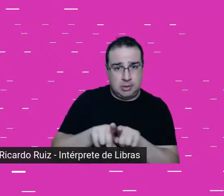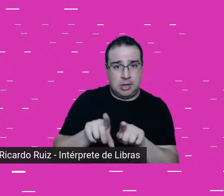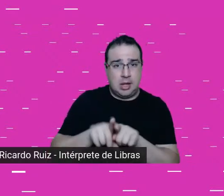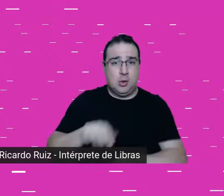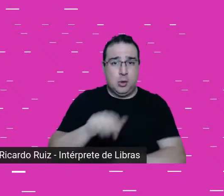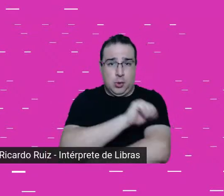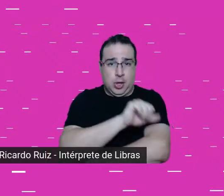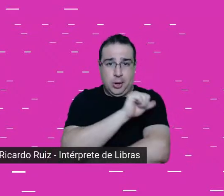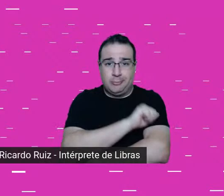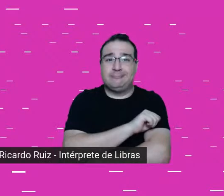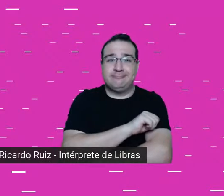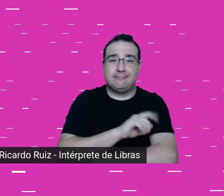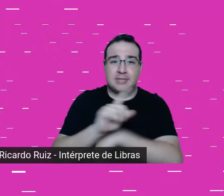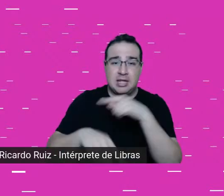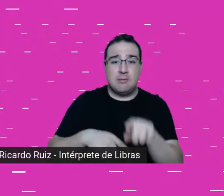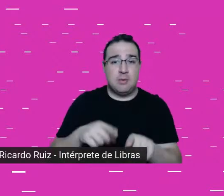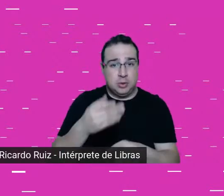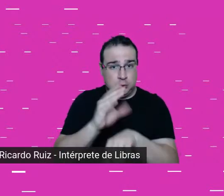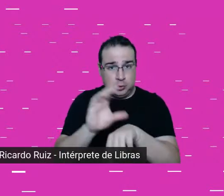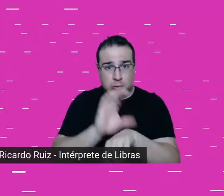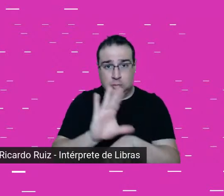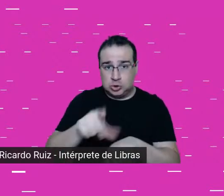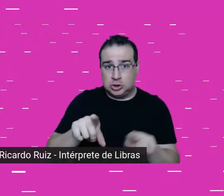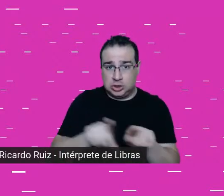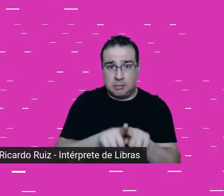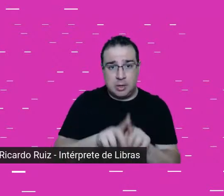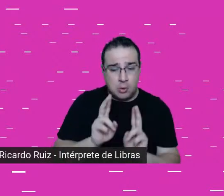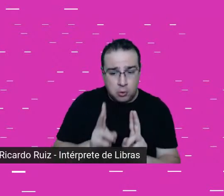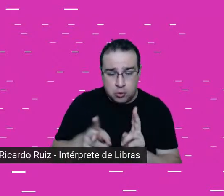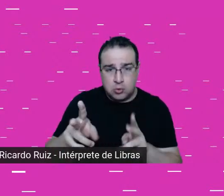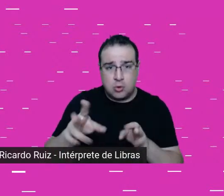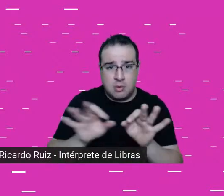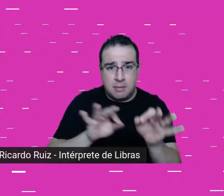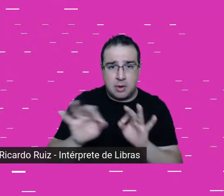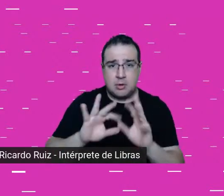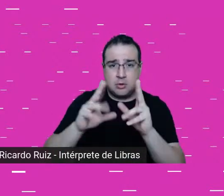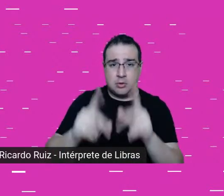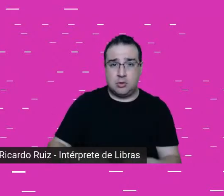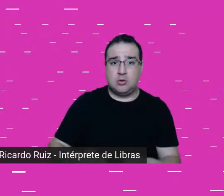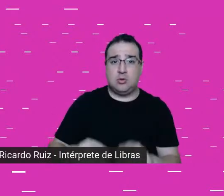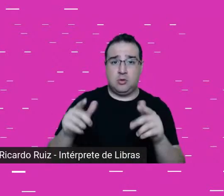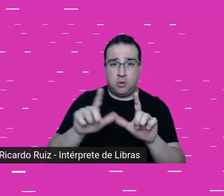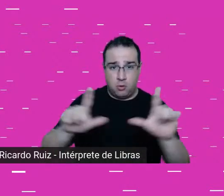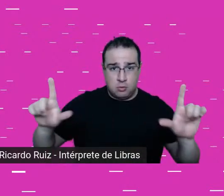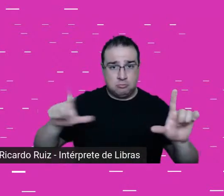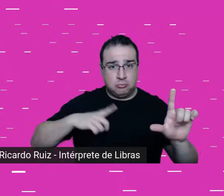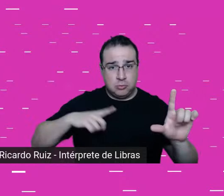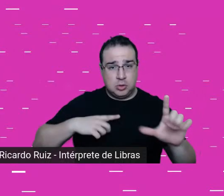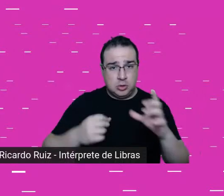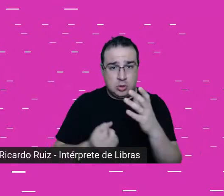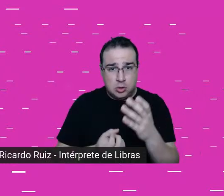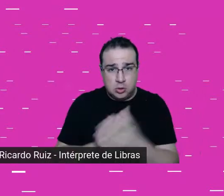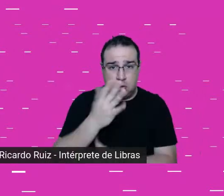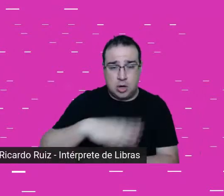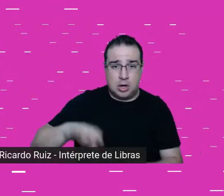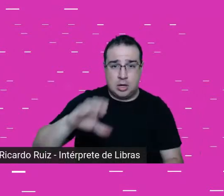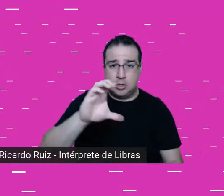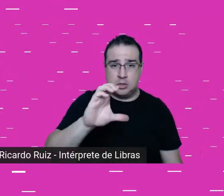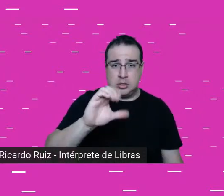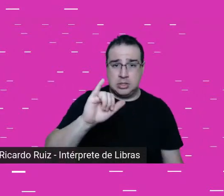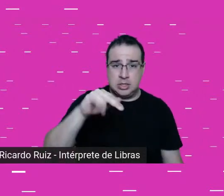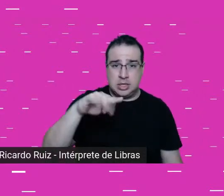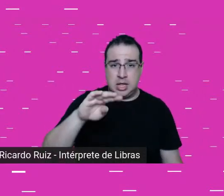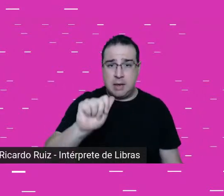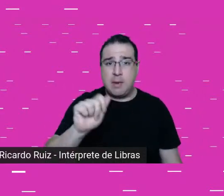Janeiro. Seguiu como figurinista de montagens teatrais e em cinema. Atualmente possui um acervo de figurinos para teatro